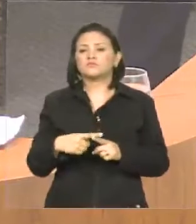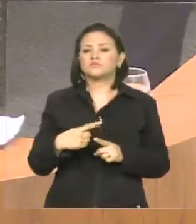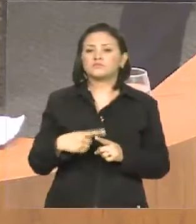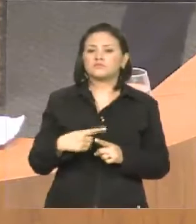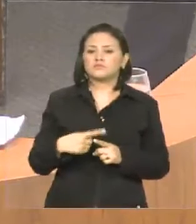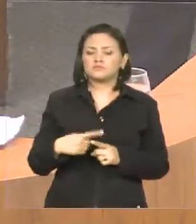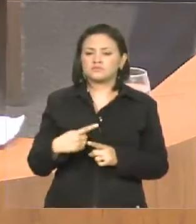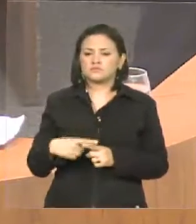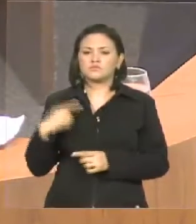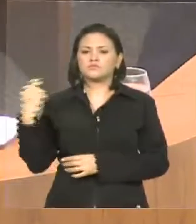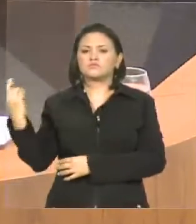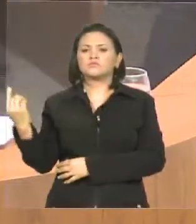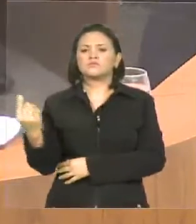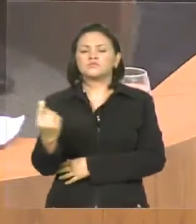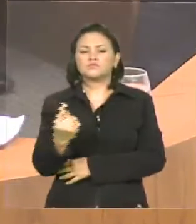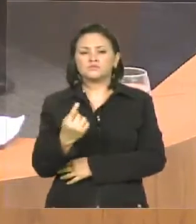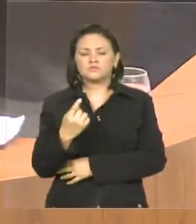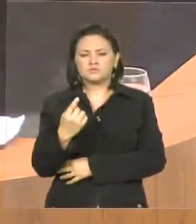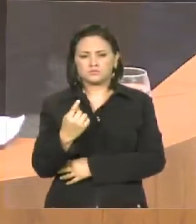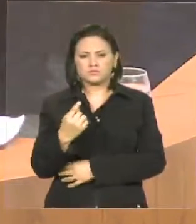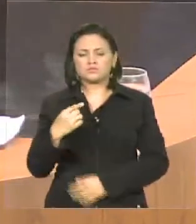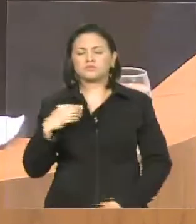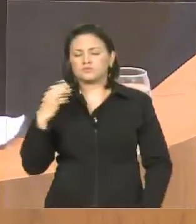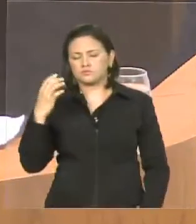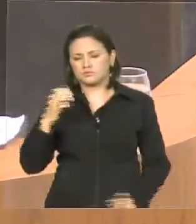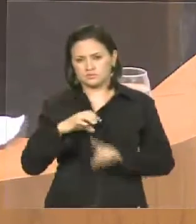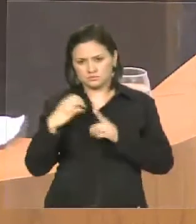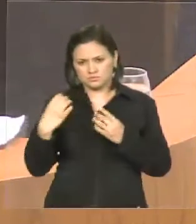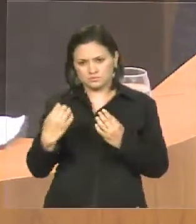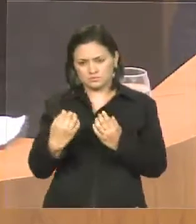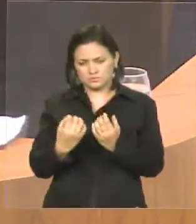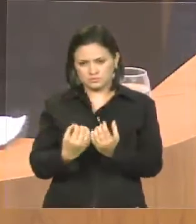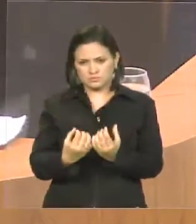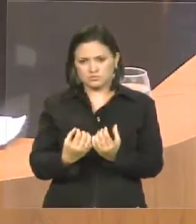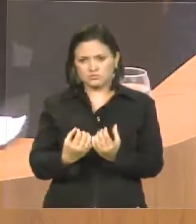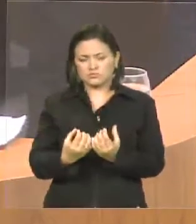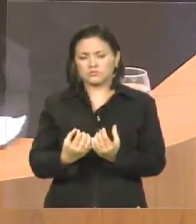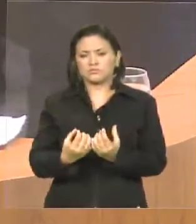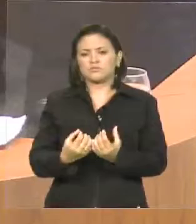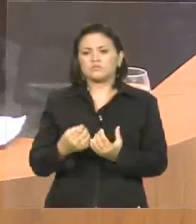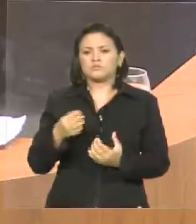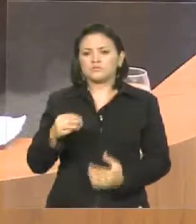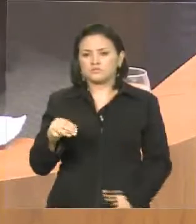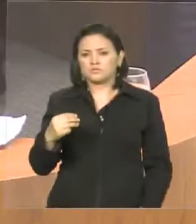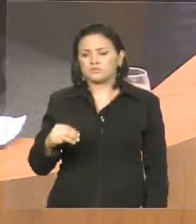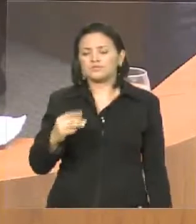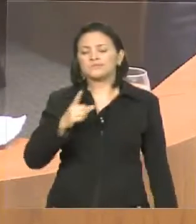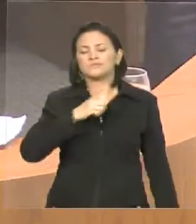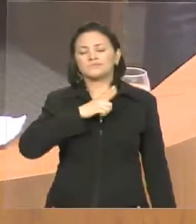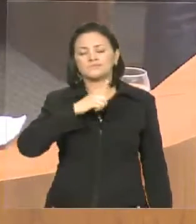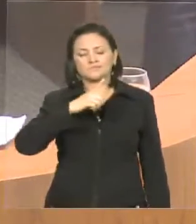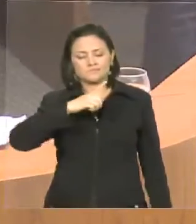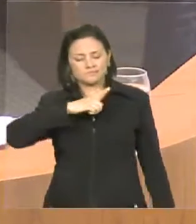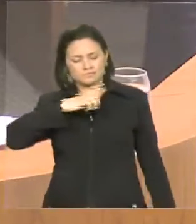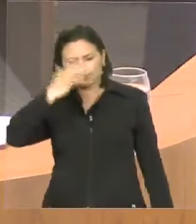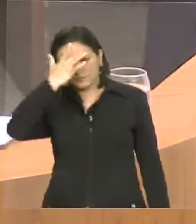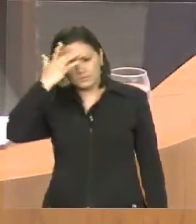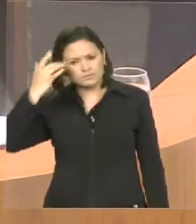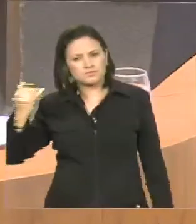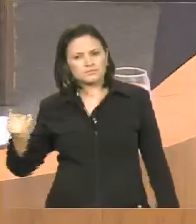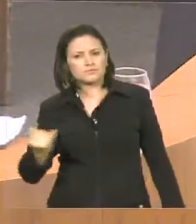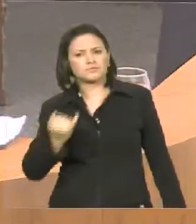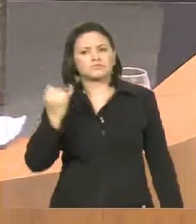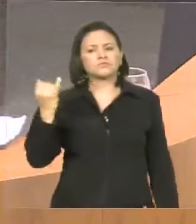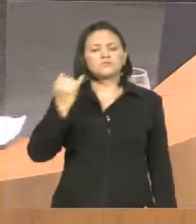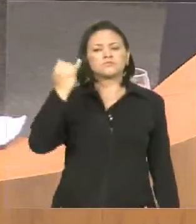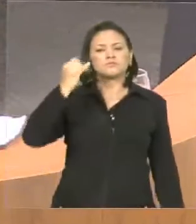dos prosadores e um dos fundadores da Academia Brasileira de Letras, como Gonçalves Dias,